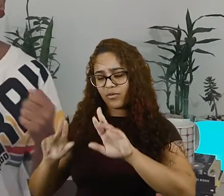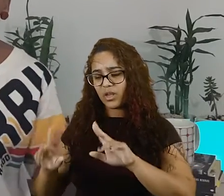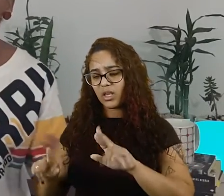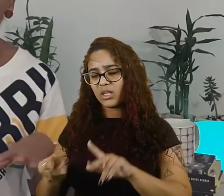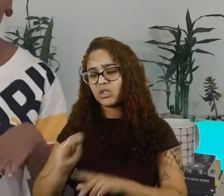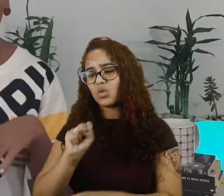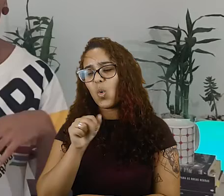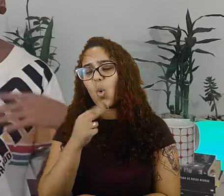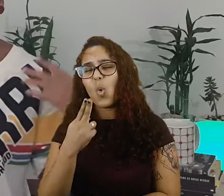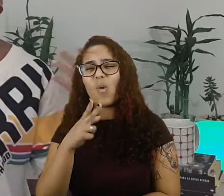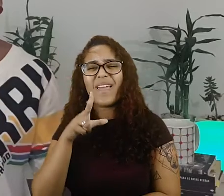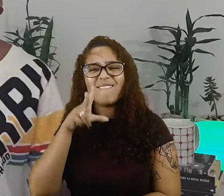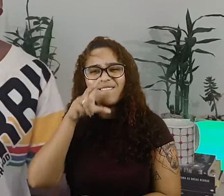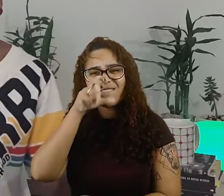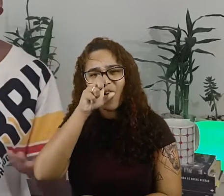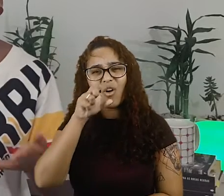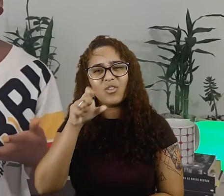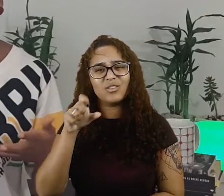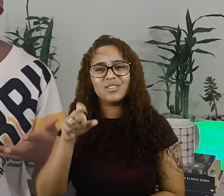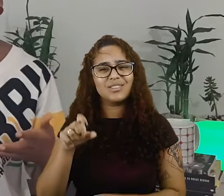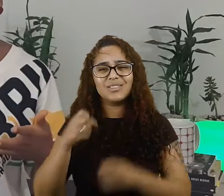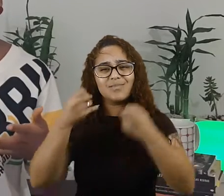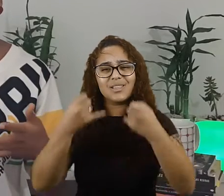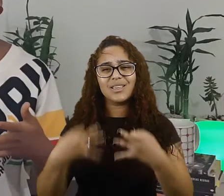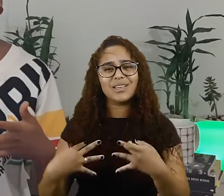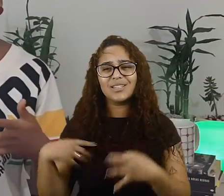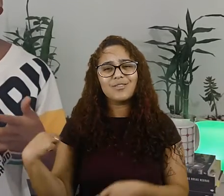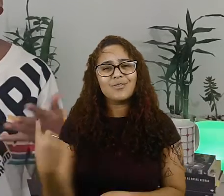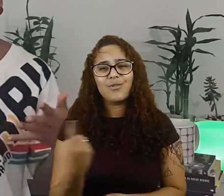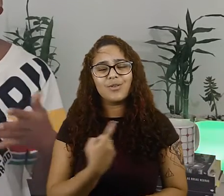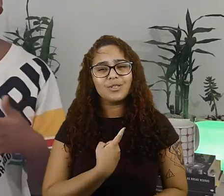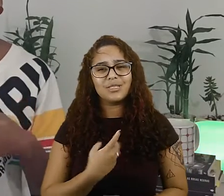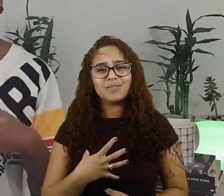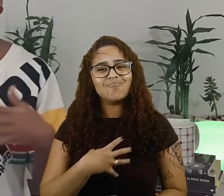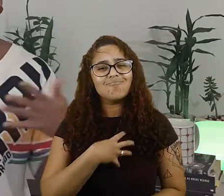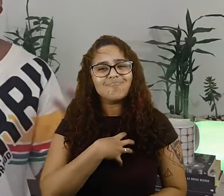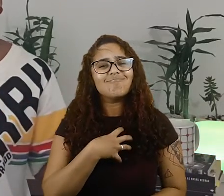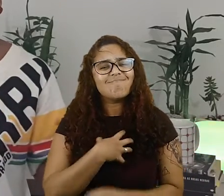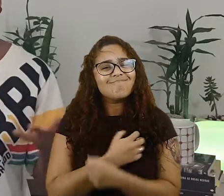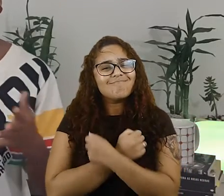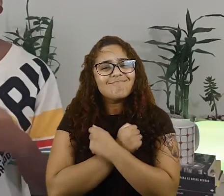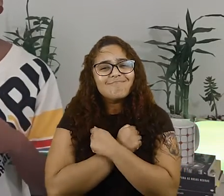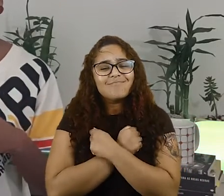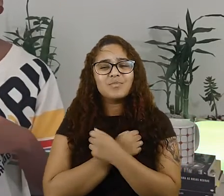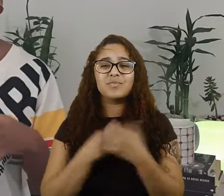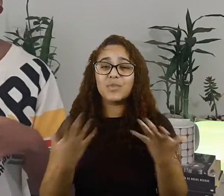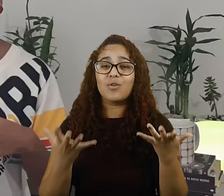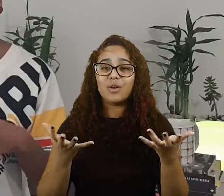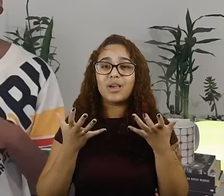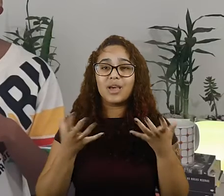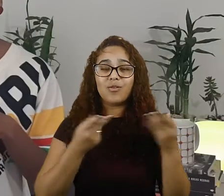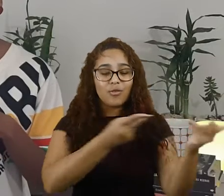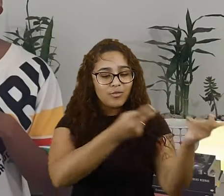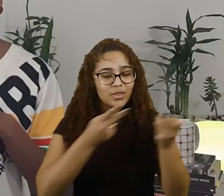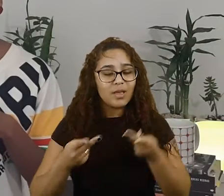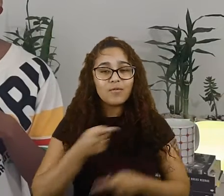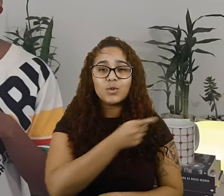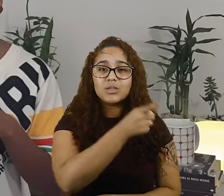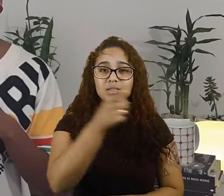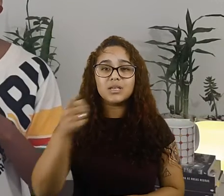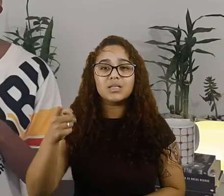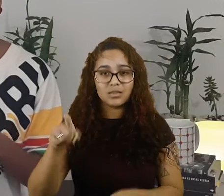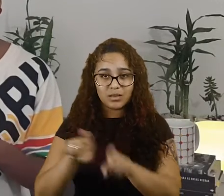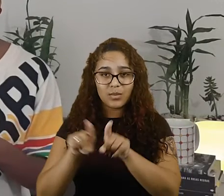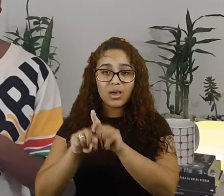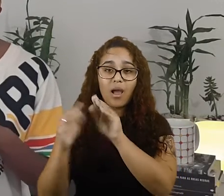falam de sentimentos variados, enfim, fala de tantas de nós, né? E eu